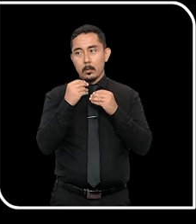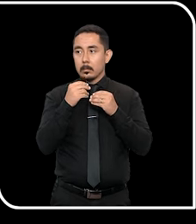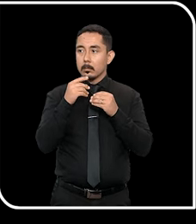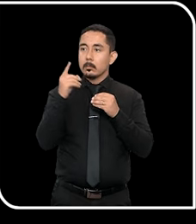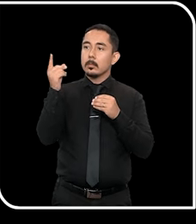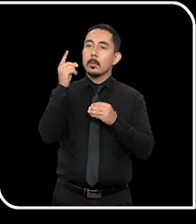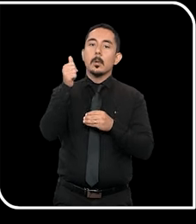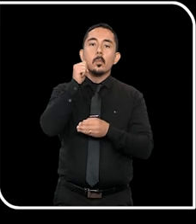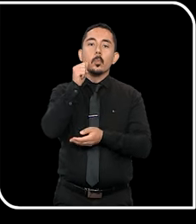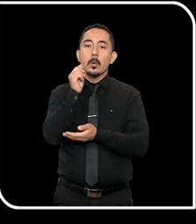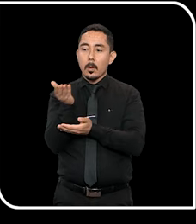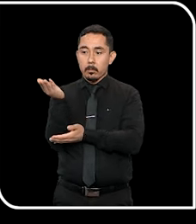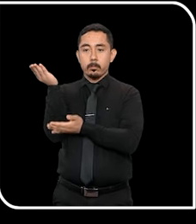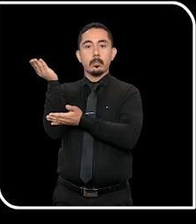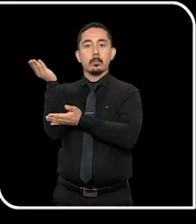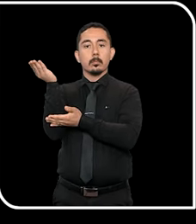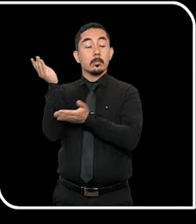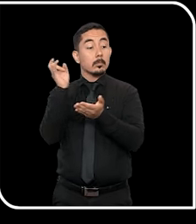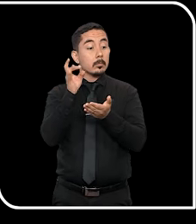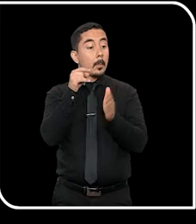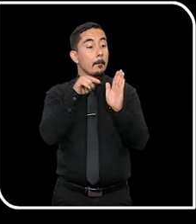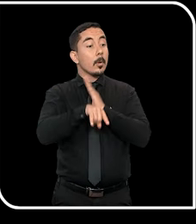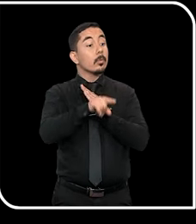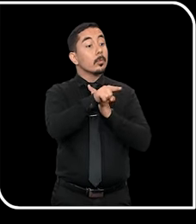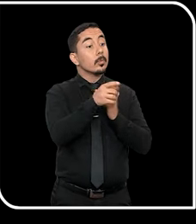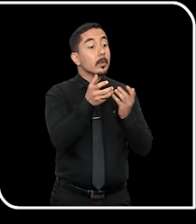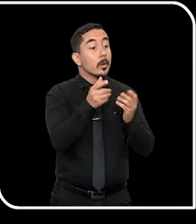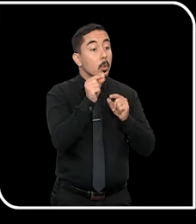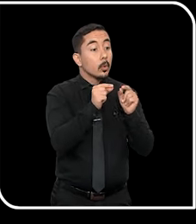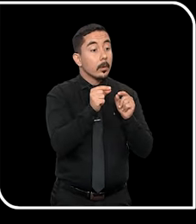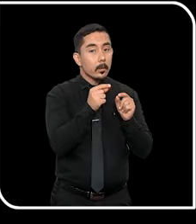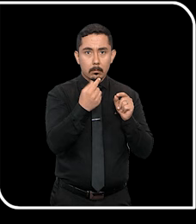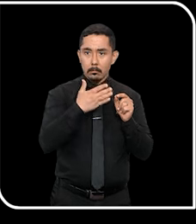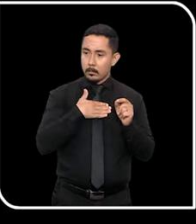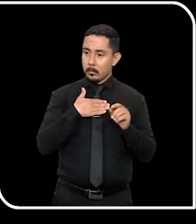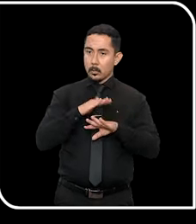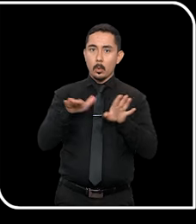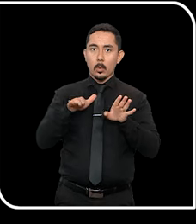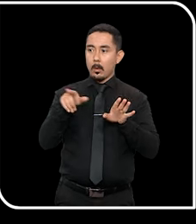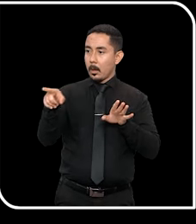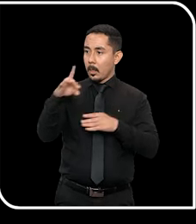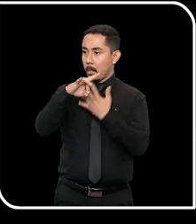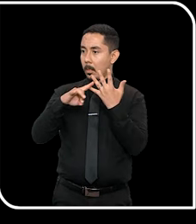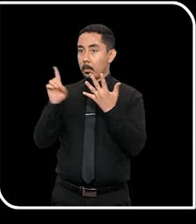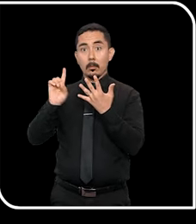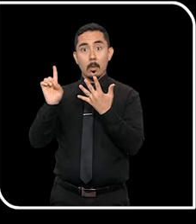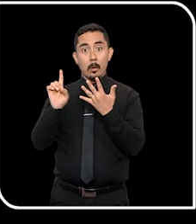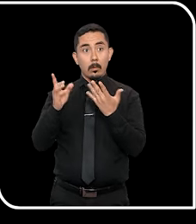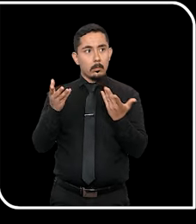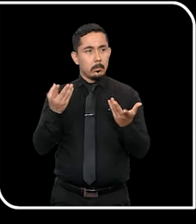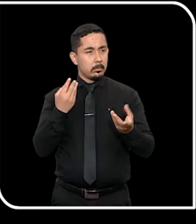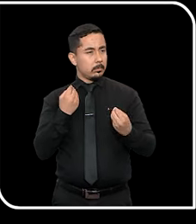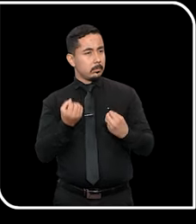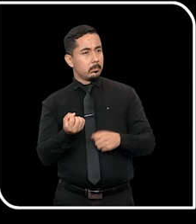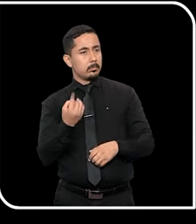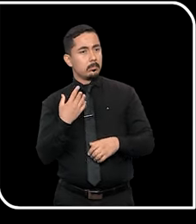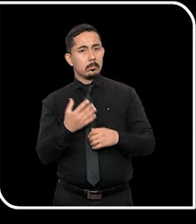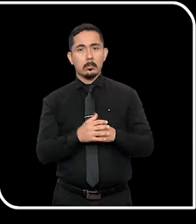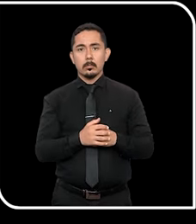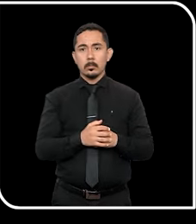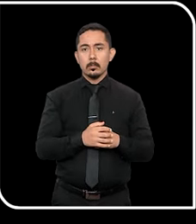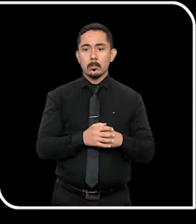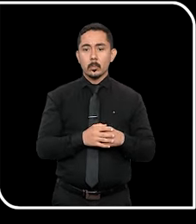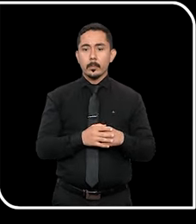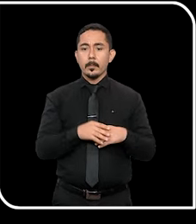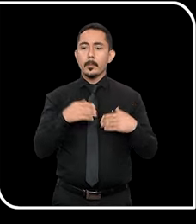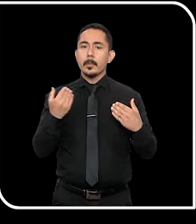dirigia a mim não se dirigia a ele isso é invisibilizar Então pergunta direto pra pessoa pra pessoa quando alguém pergunta